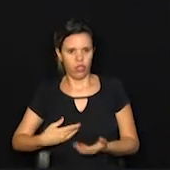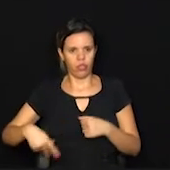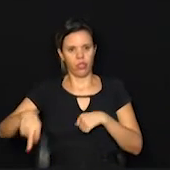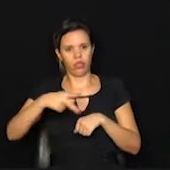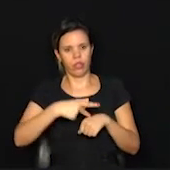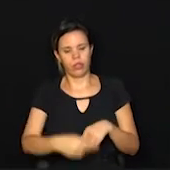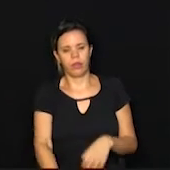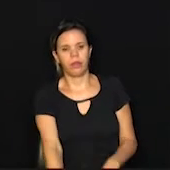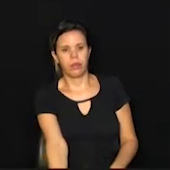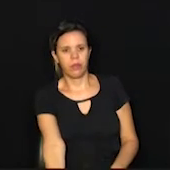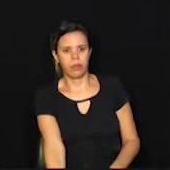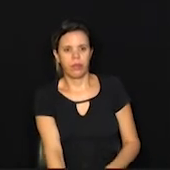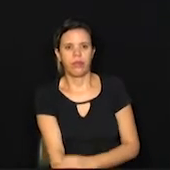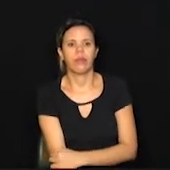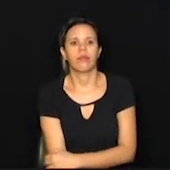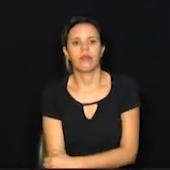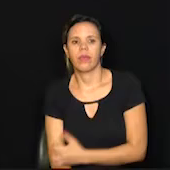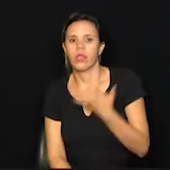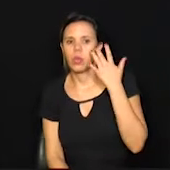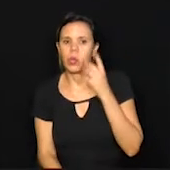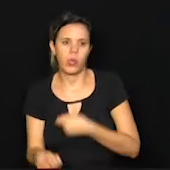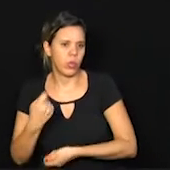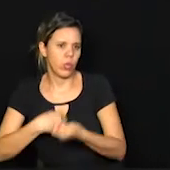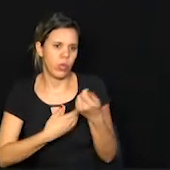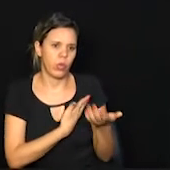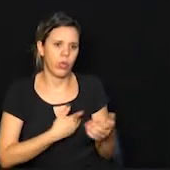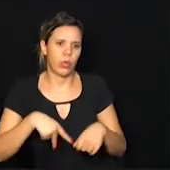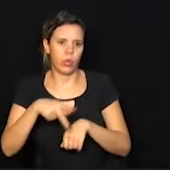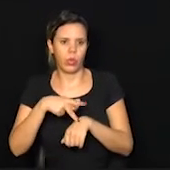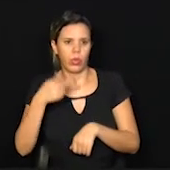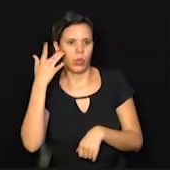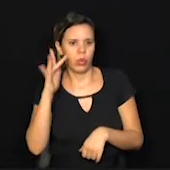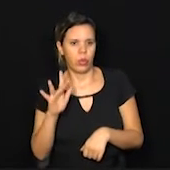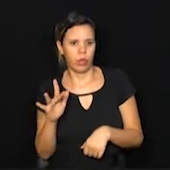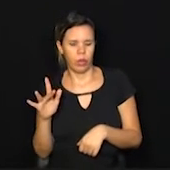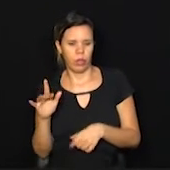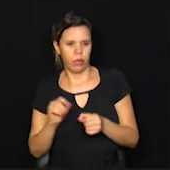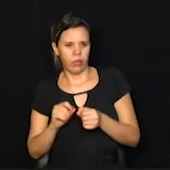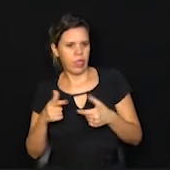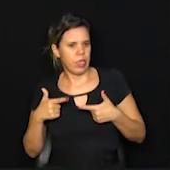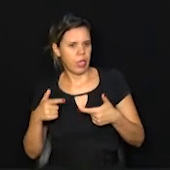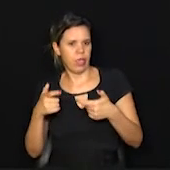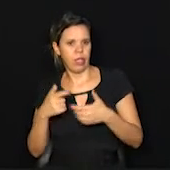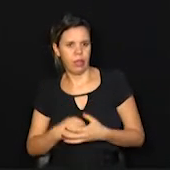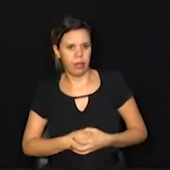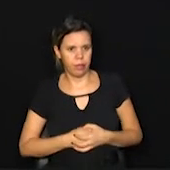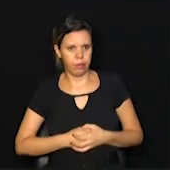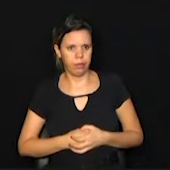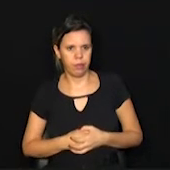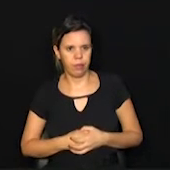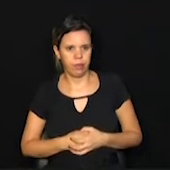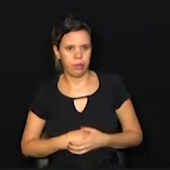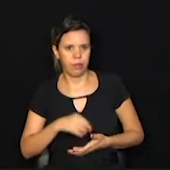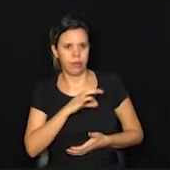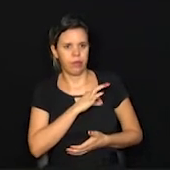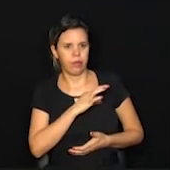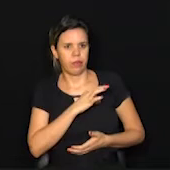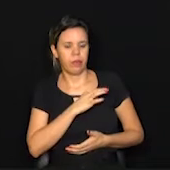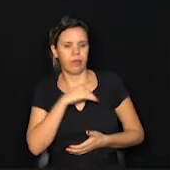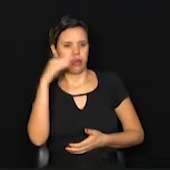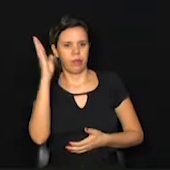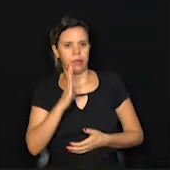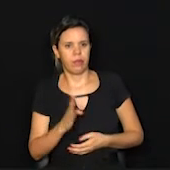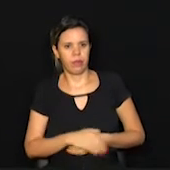e eles não sabem governar o país Eles não sabem fazer guerra as Forças Armadas